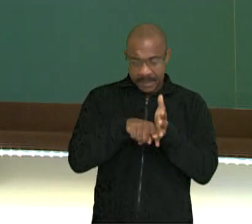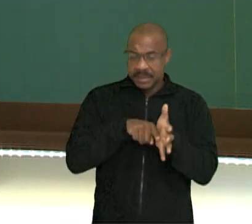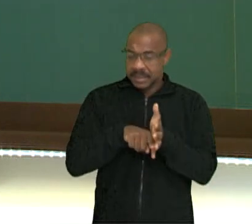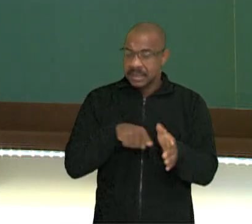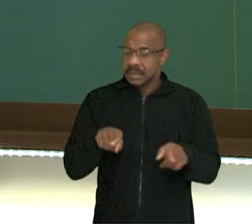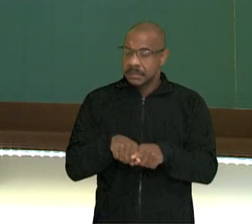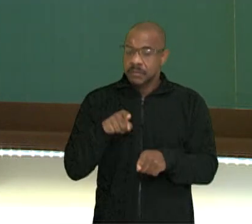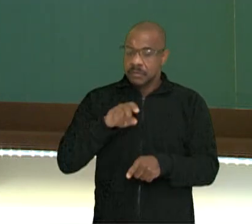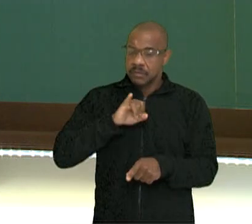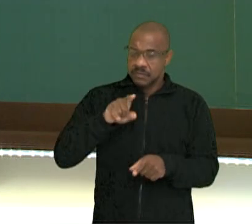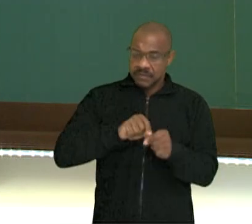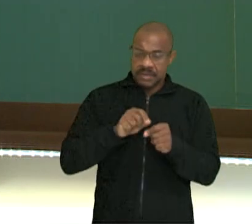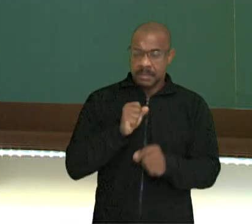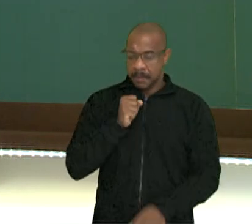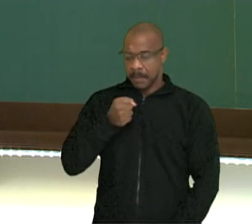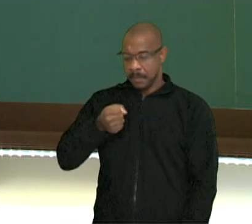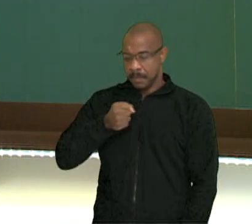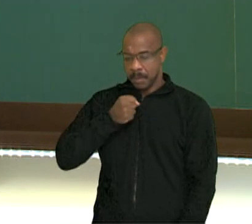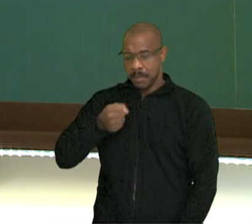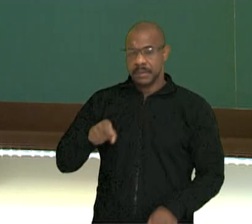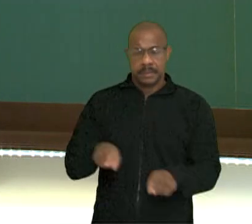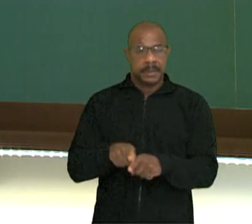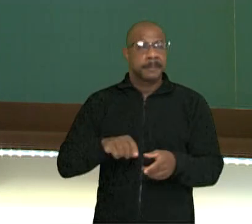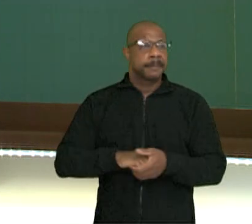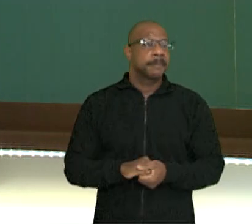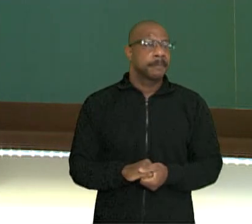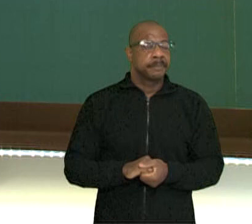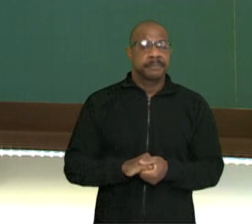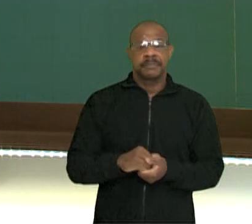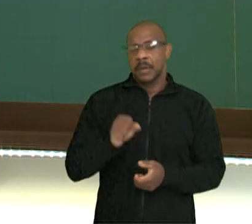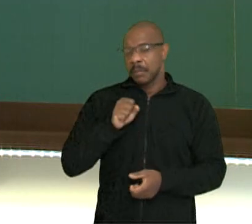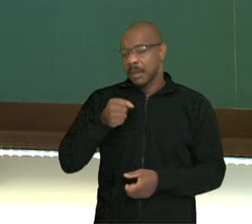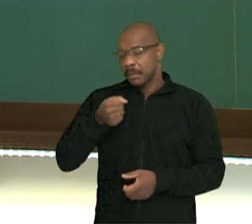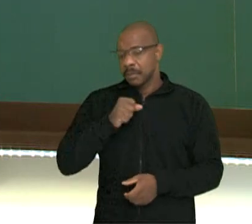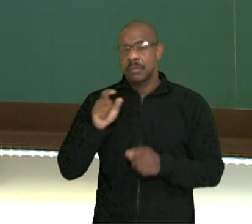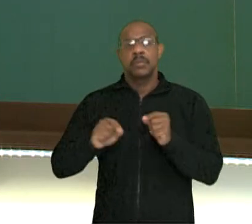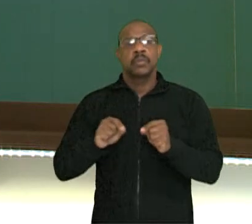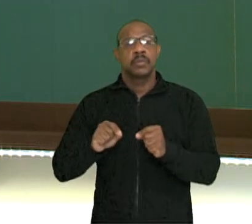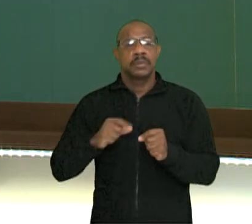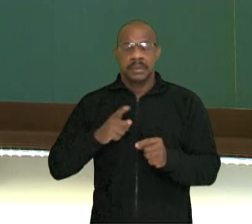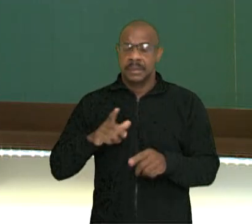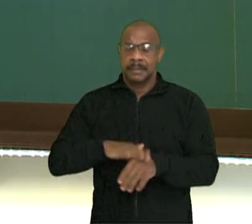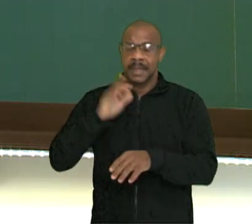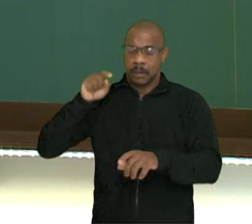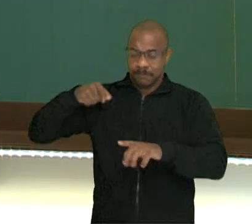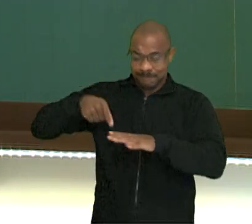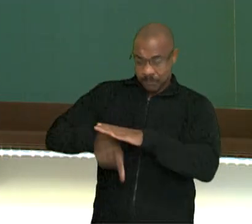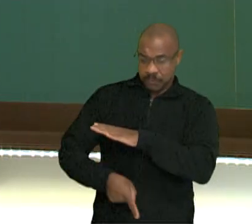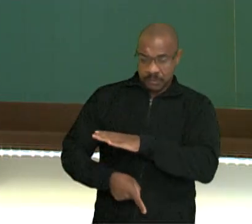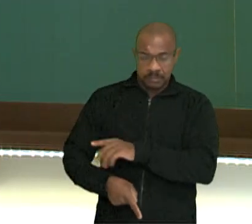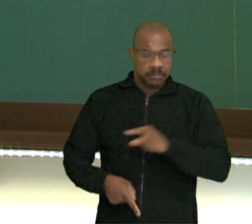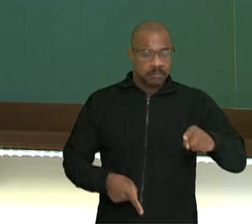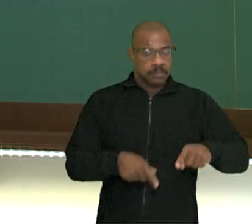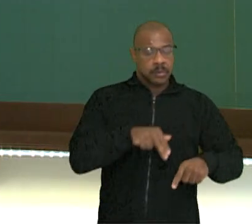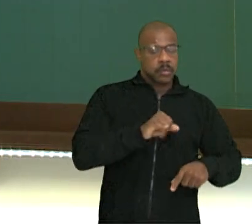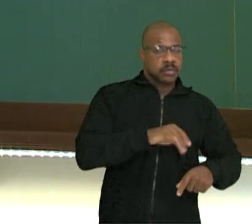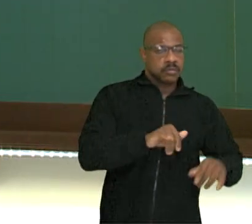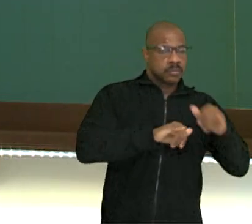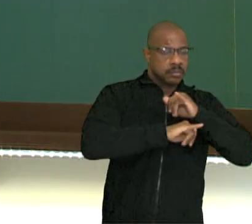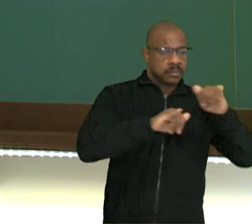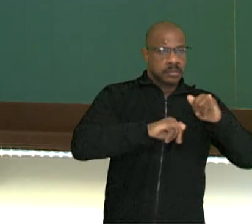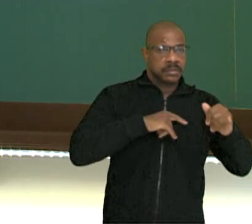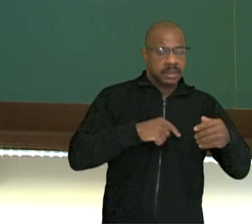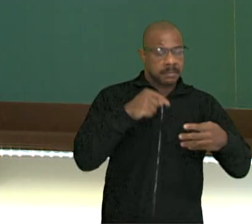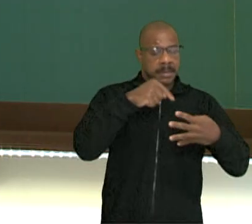pesquise quando vai fazer uma reportagem. Então, uma reportagem tem maior profundidade. A notícia tem o timing,